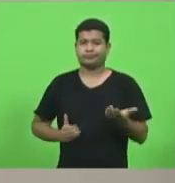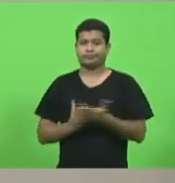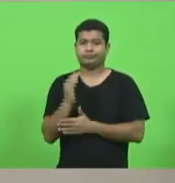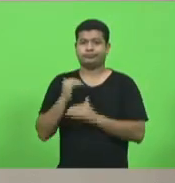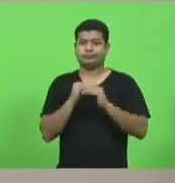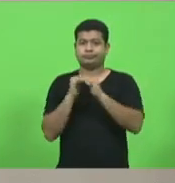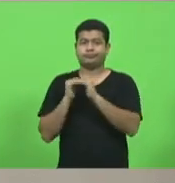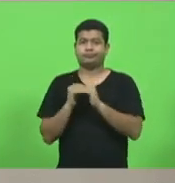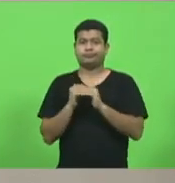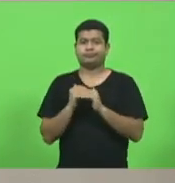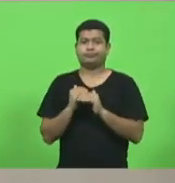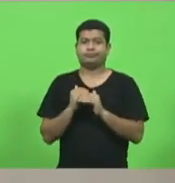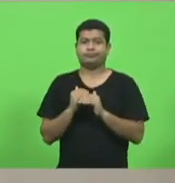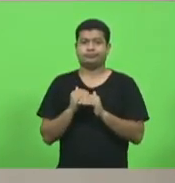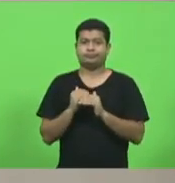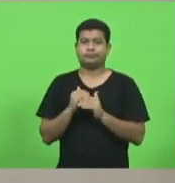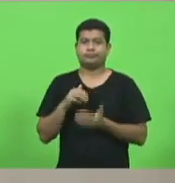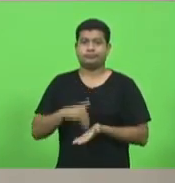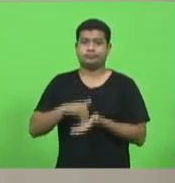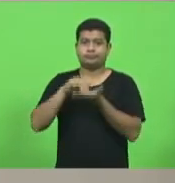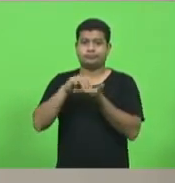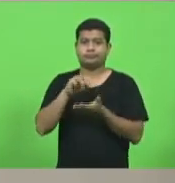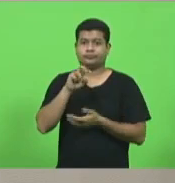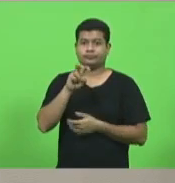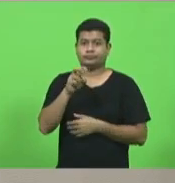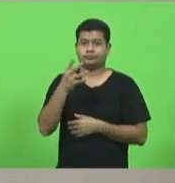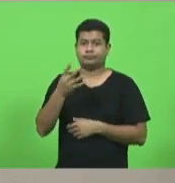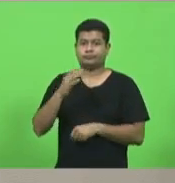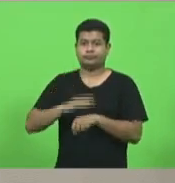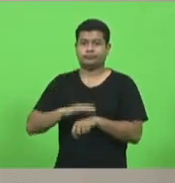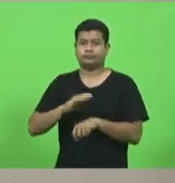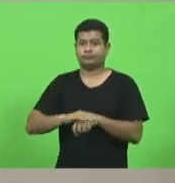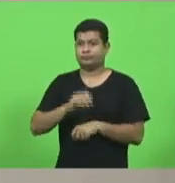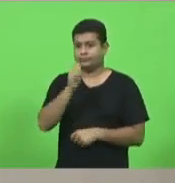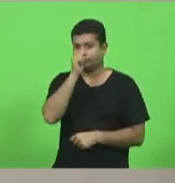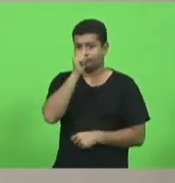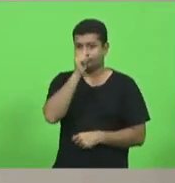unanimidade. Moção 54. Autor deputado João Amin,